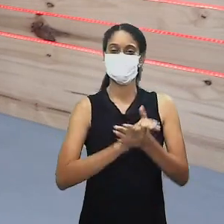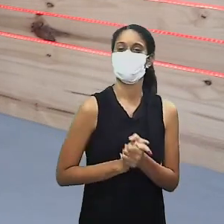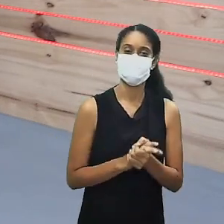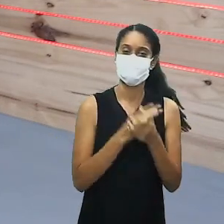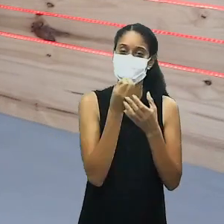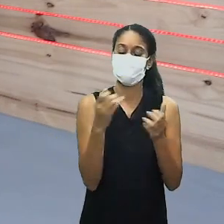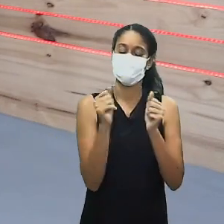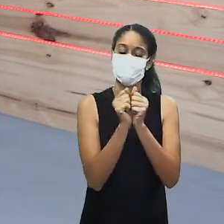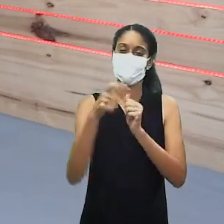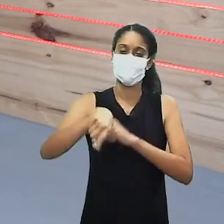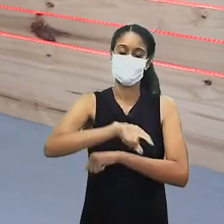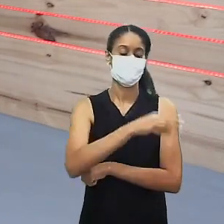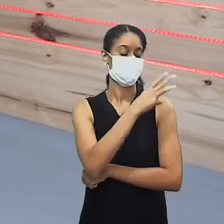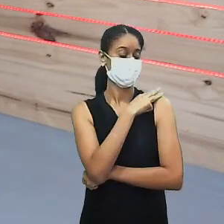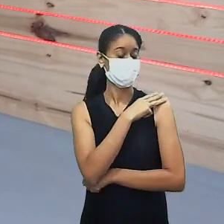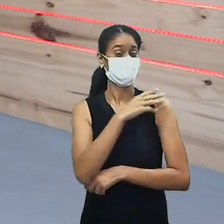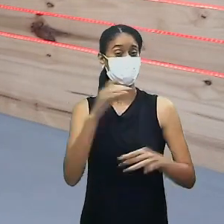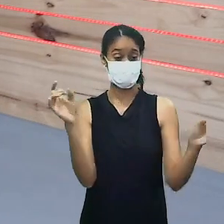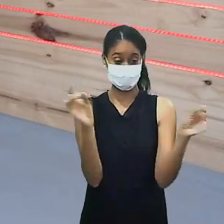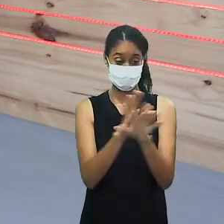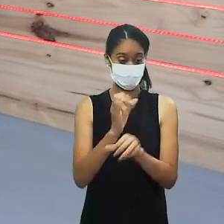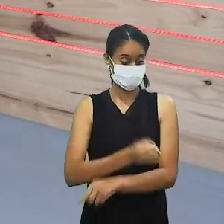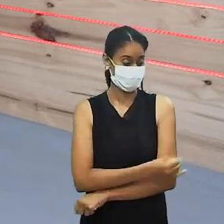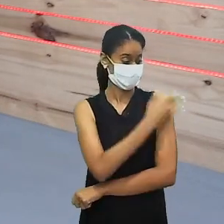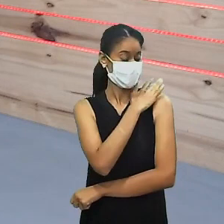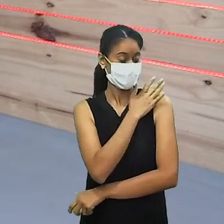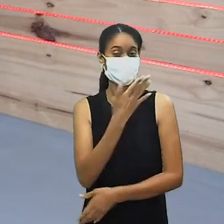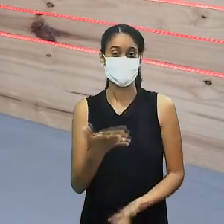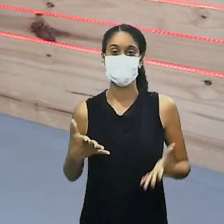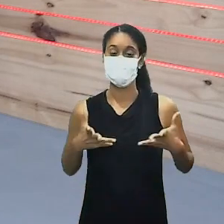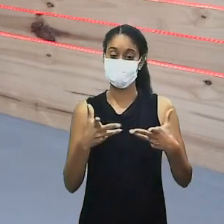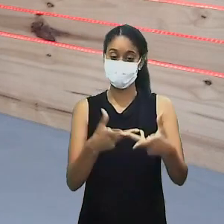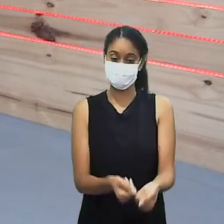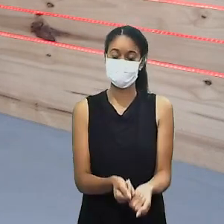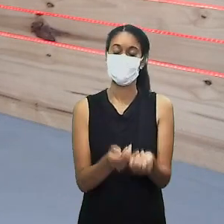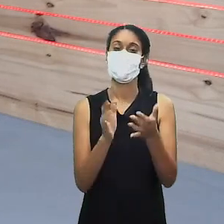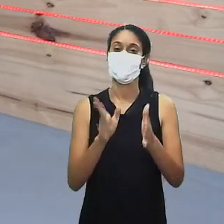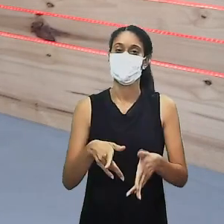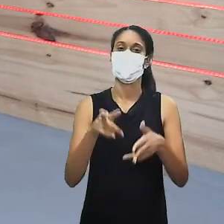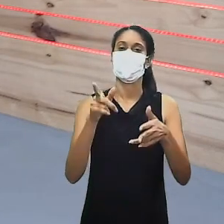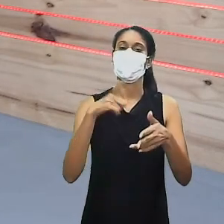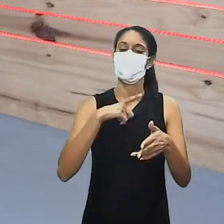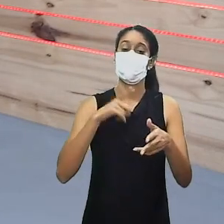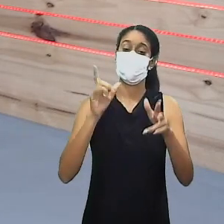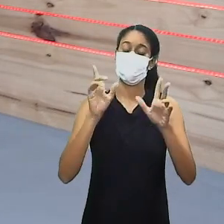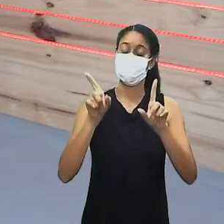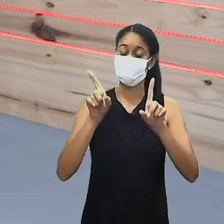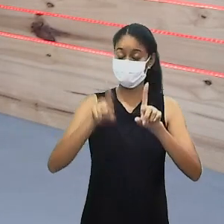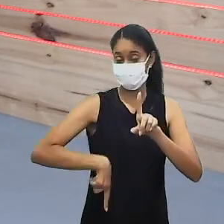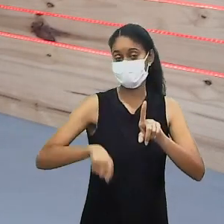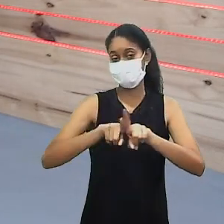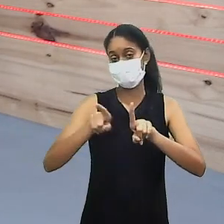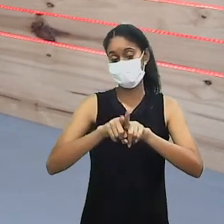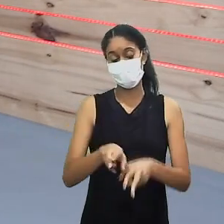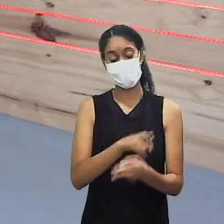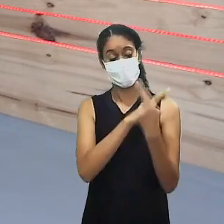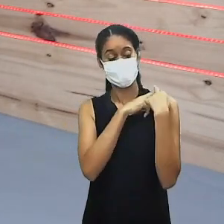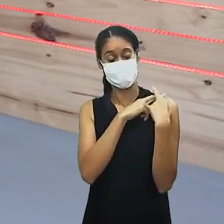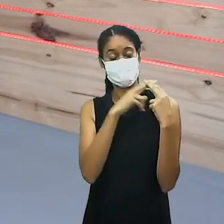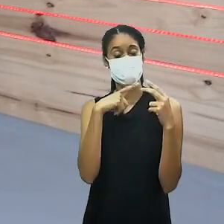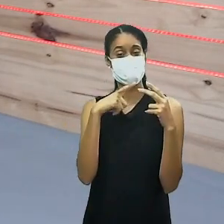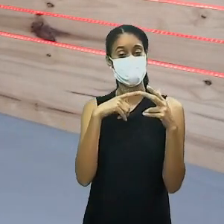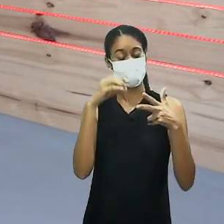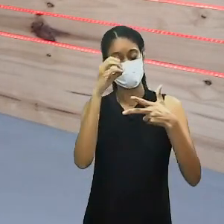que estão encerrando o ciclo do ensino médio com essa bagagem e essa grande responsabilidade sobre as costas de que é o Enem no final do